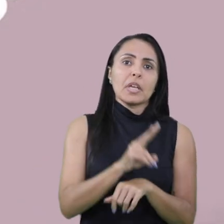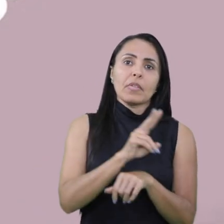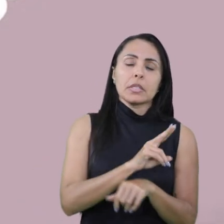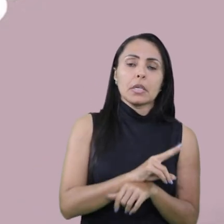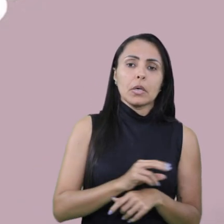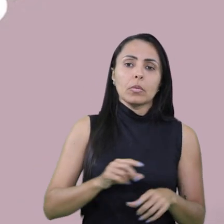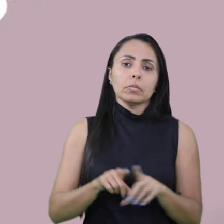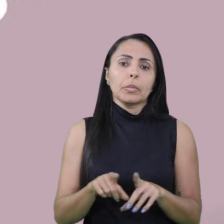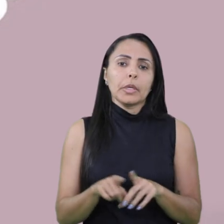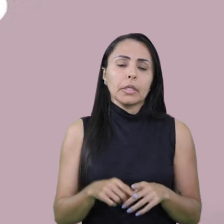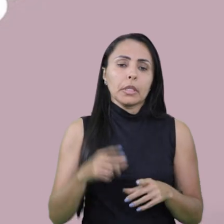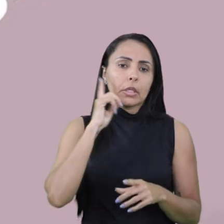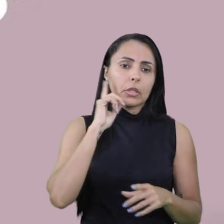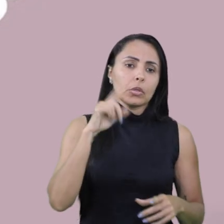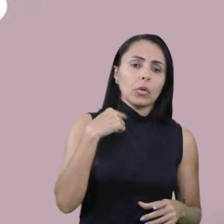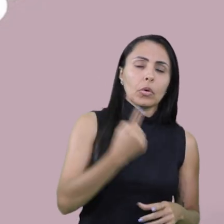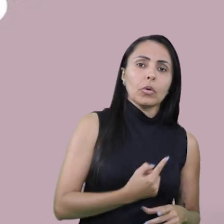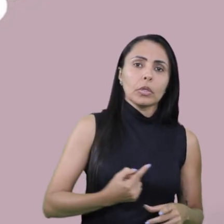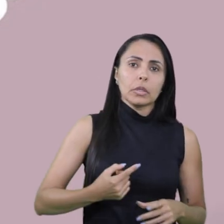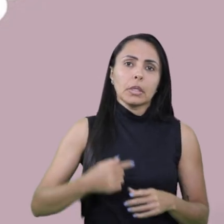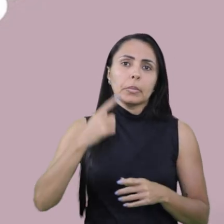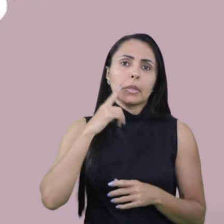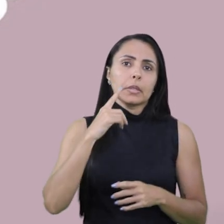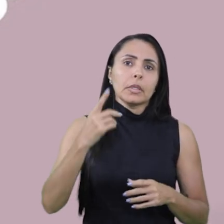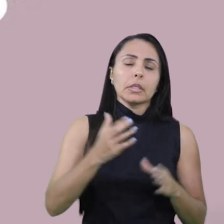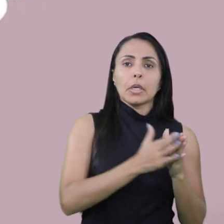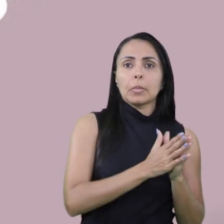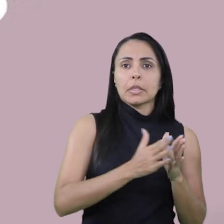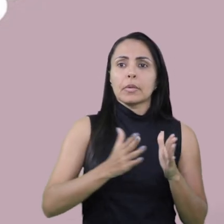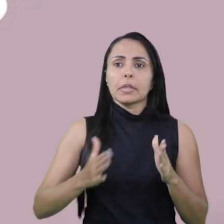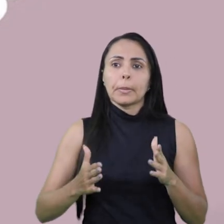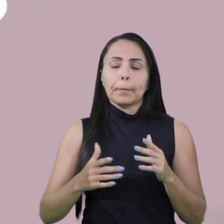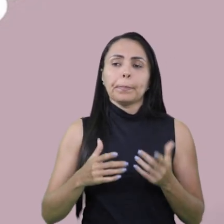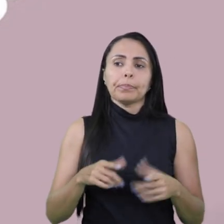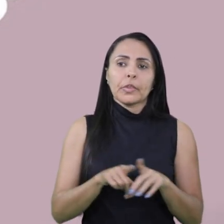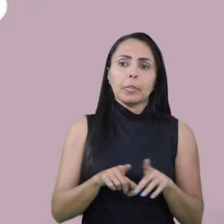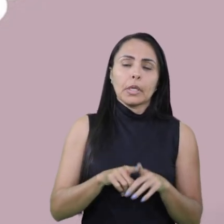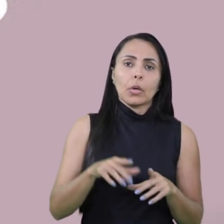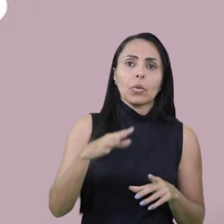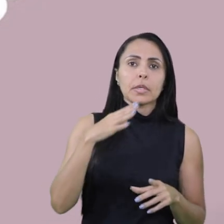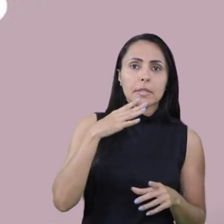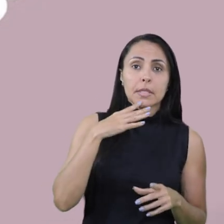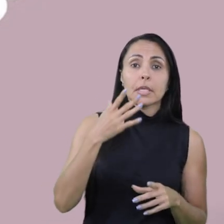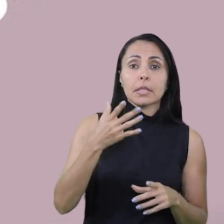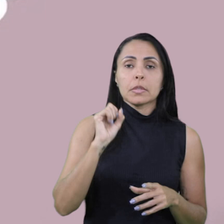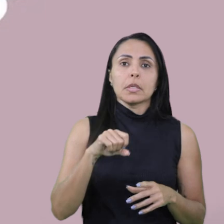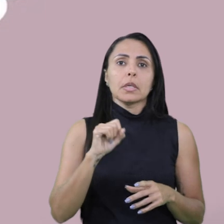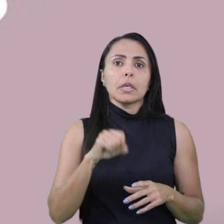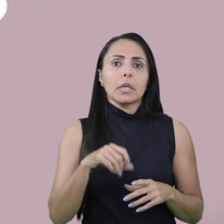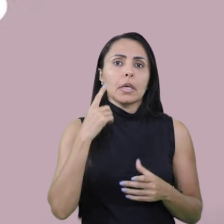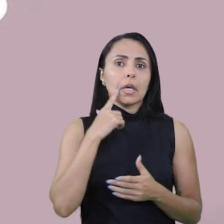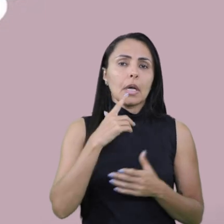Acidentes, né? E agora ela também é a SEDES. Então agora a CIPA é conhecida como a Comissão Interna de Prevenção